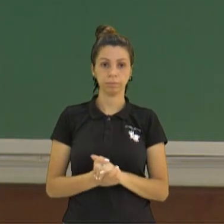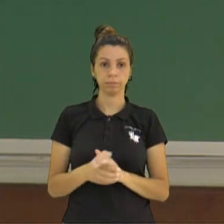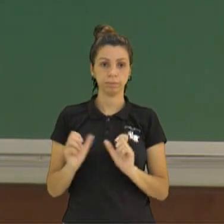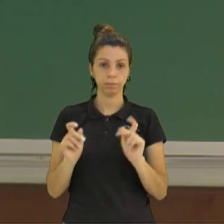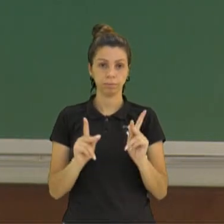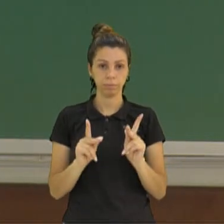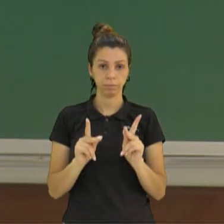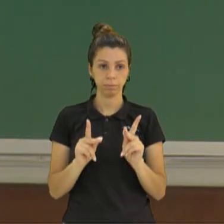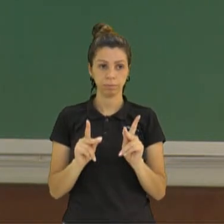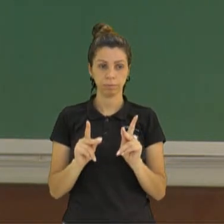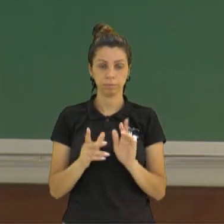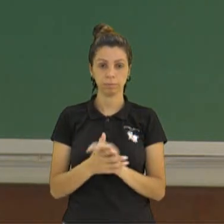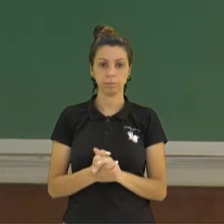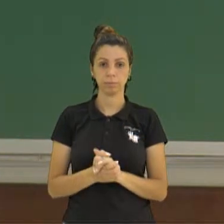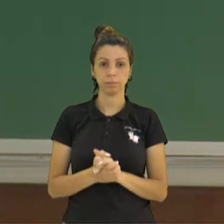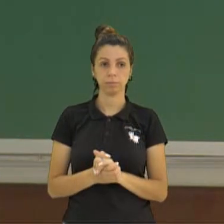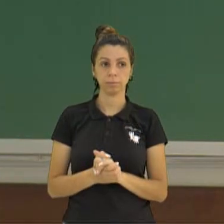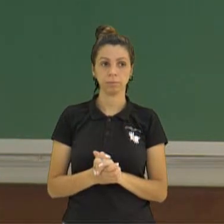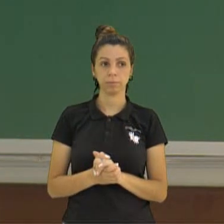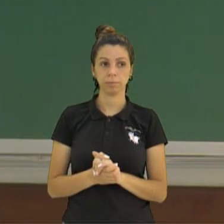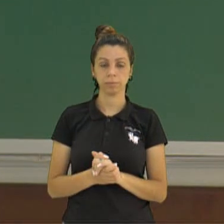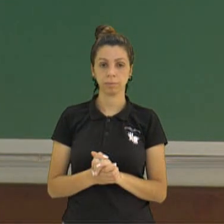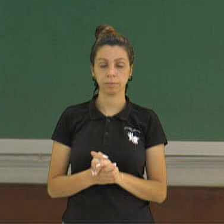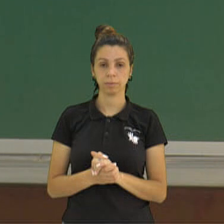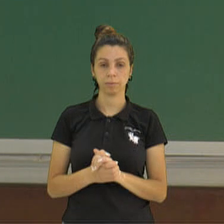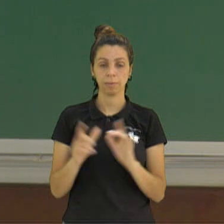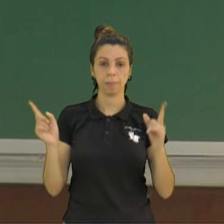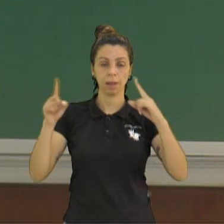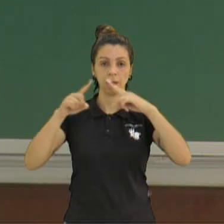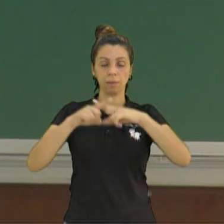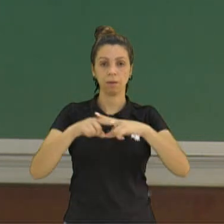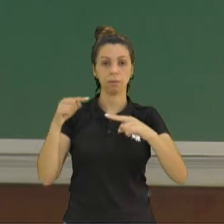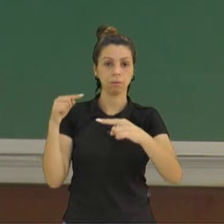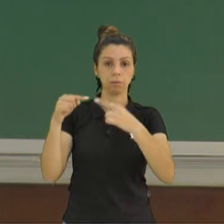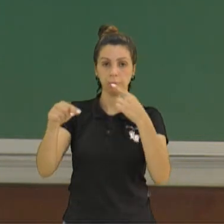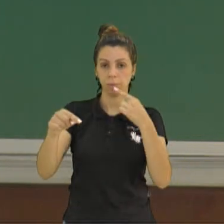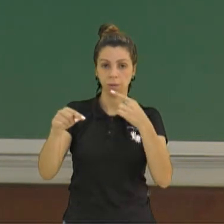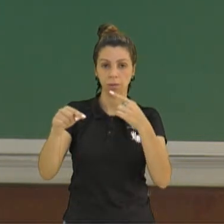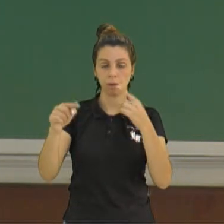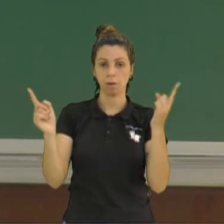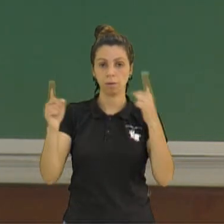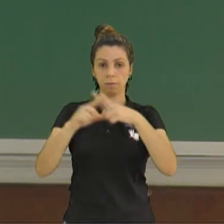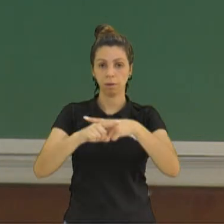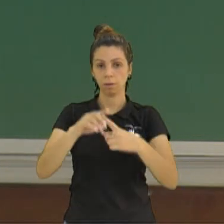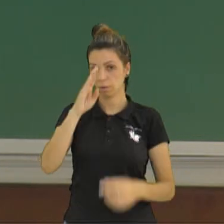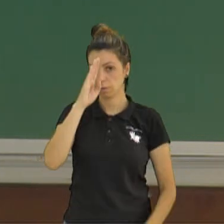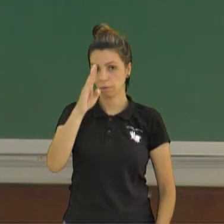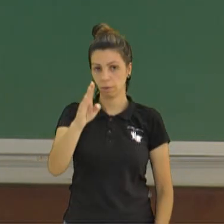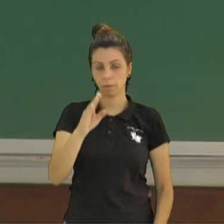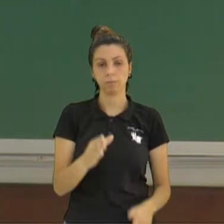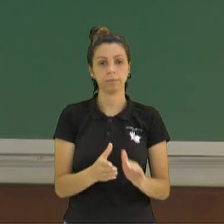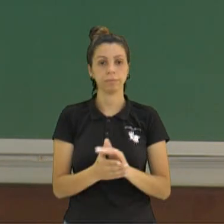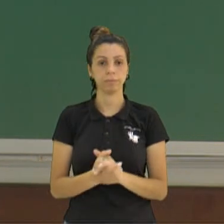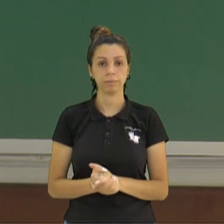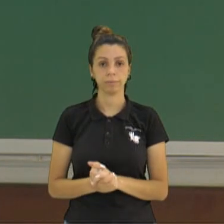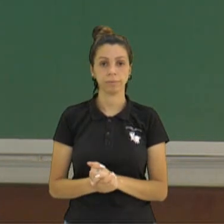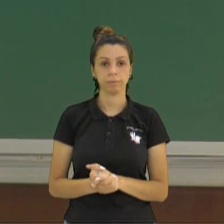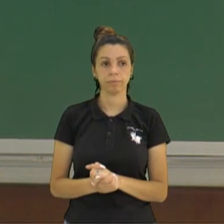Conferindo? Tá aí. Inversa, não proporcional, inversa e direta. Tá bom?